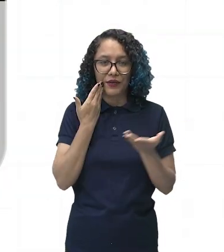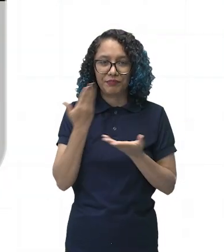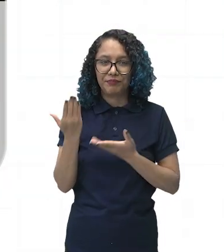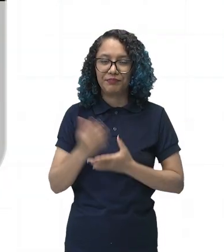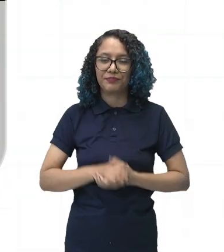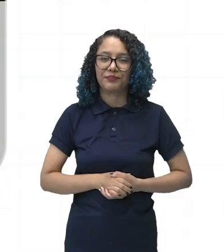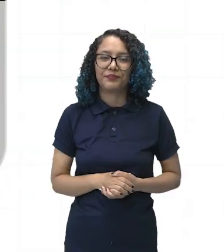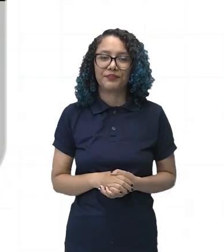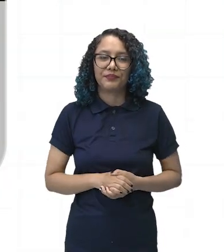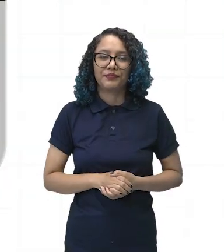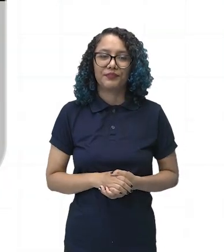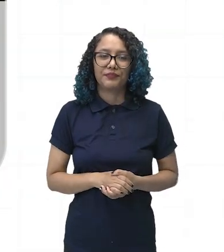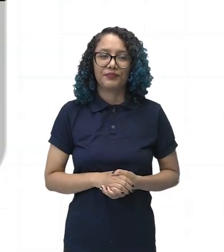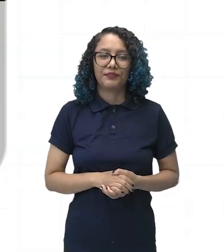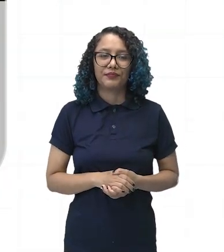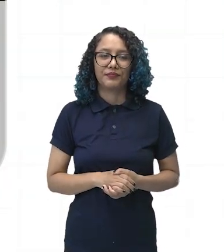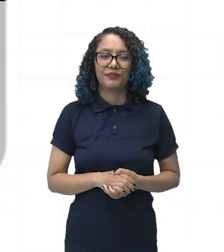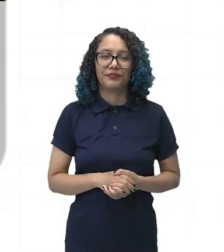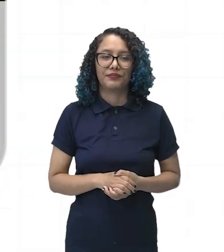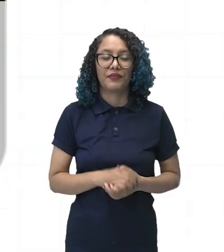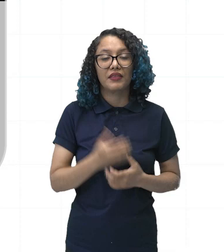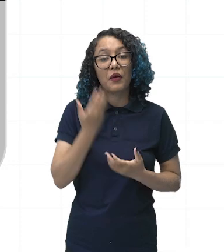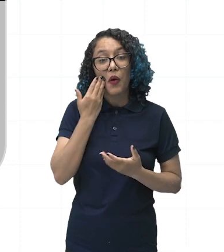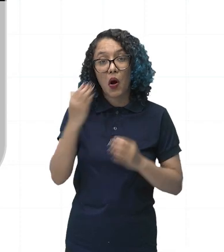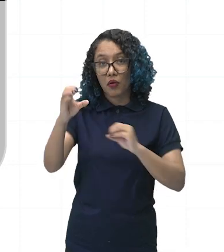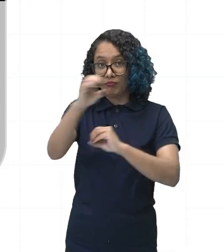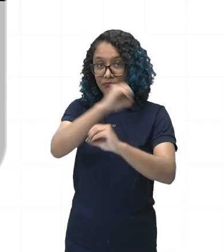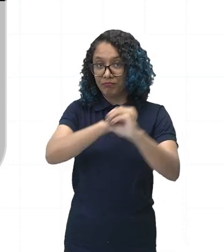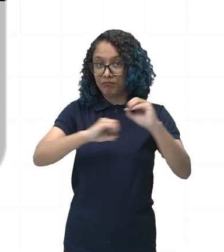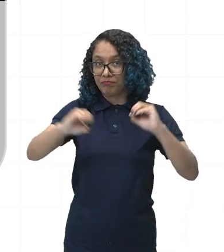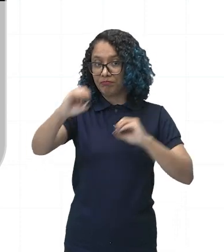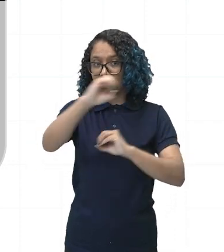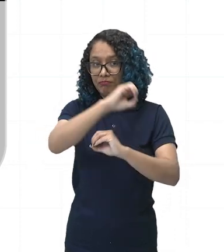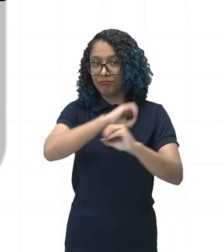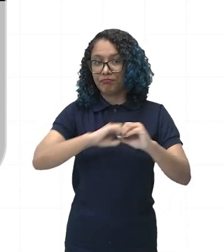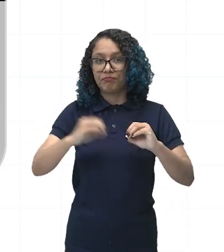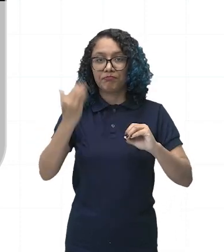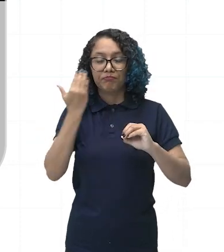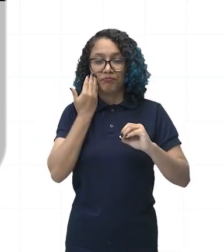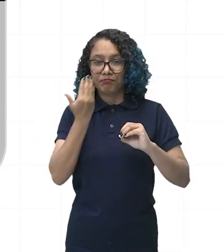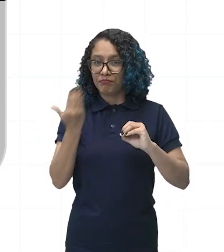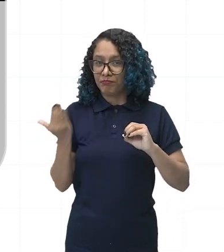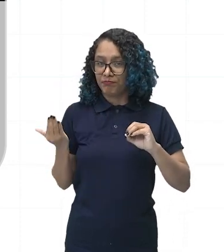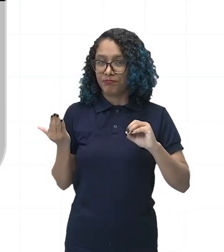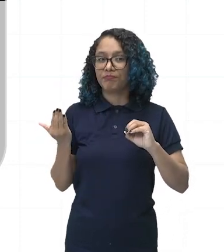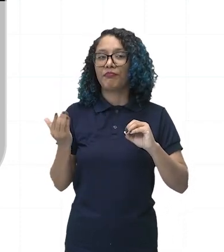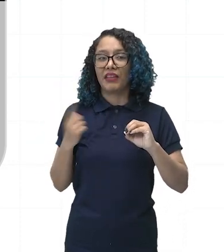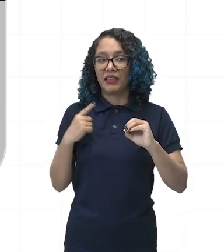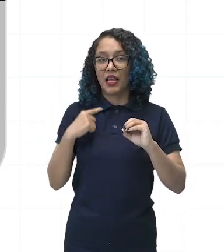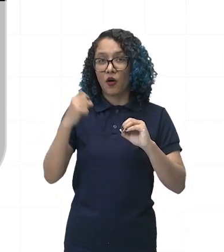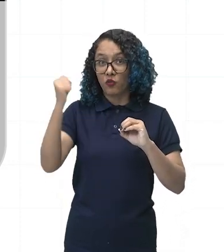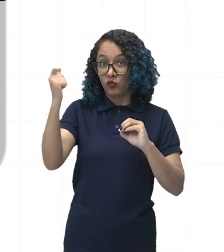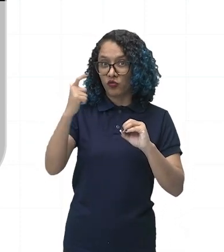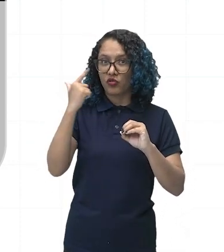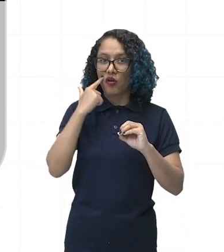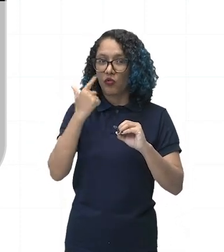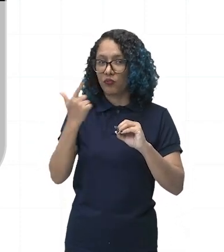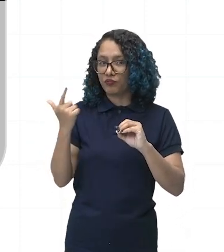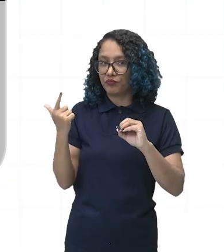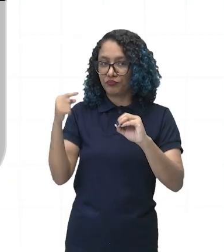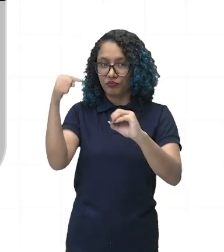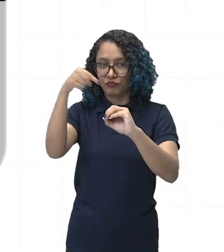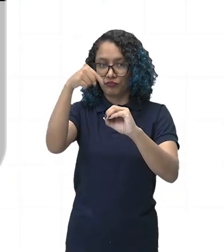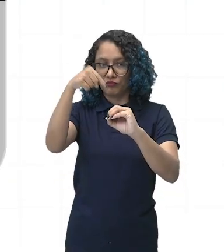Então, aqui nós temos a representação do nosso sistema solar, onde a gente consegue verificar o Sol,